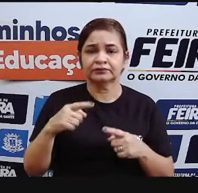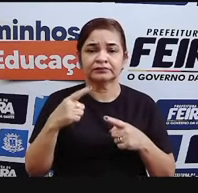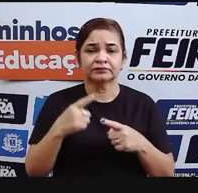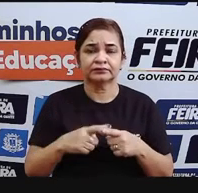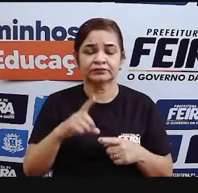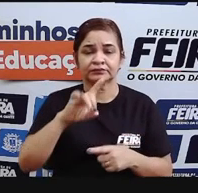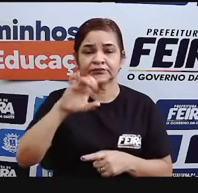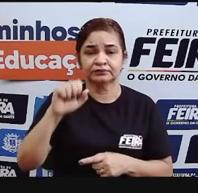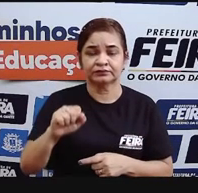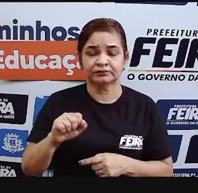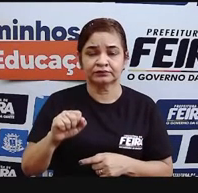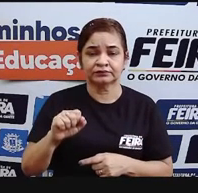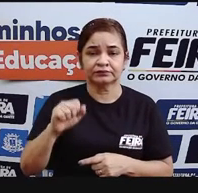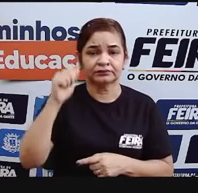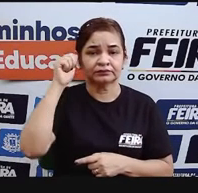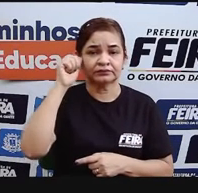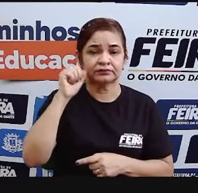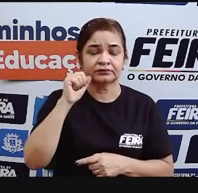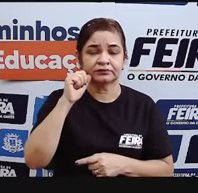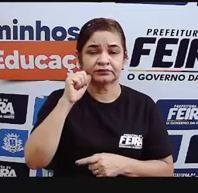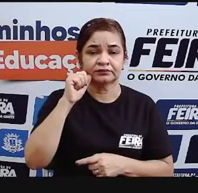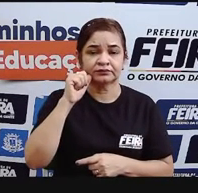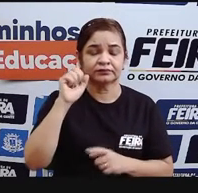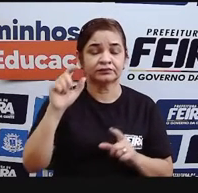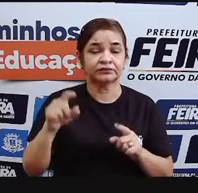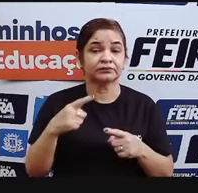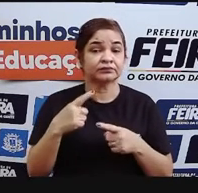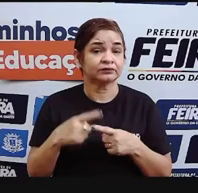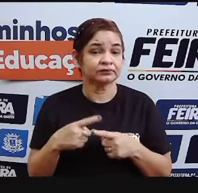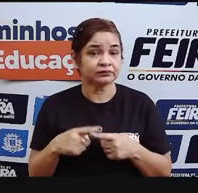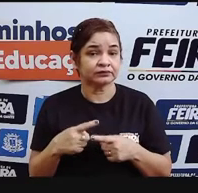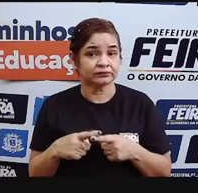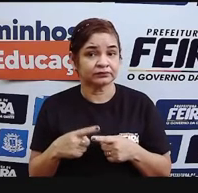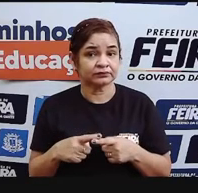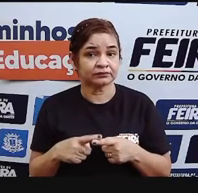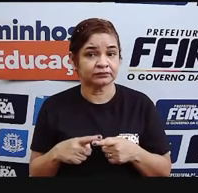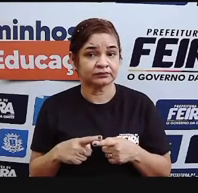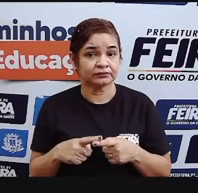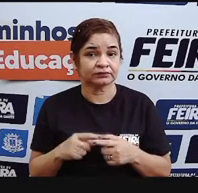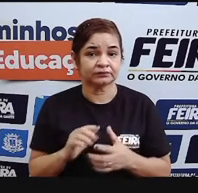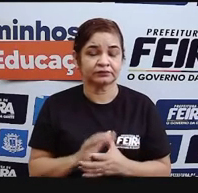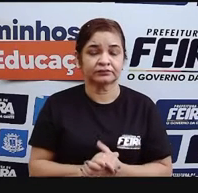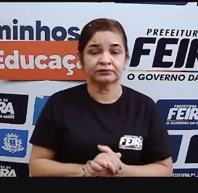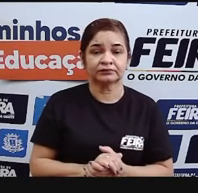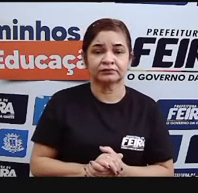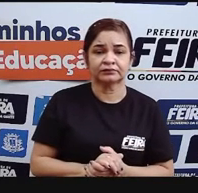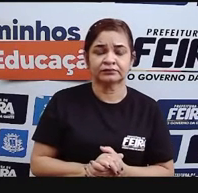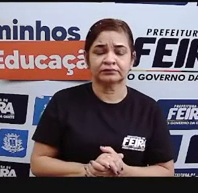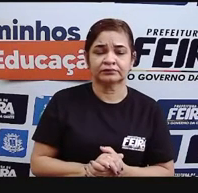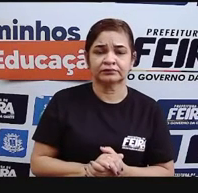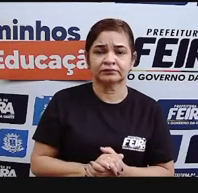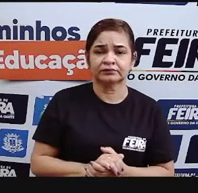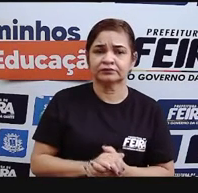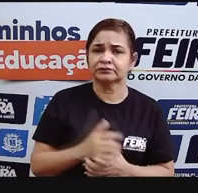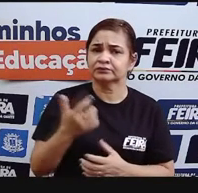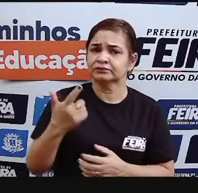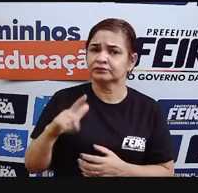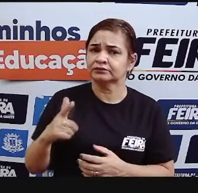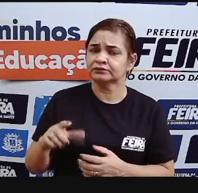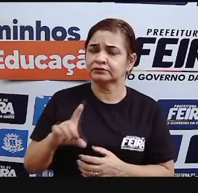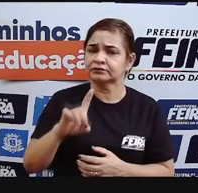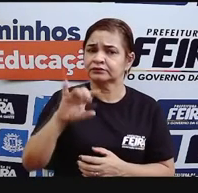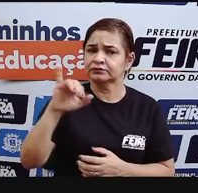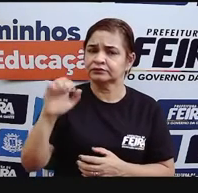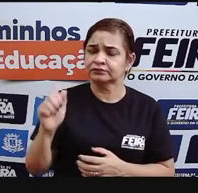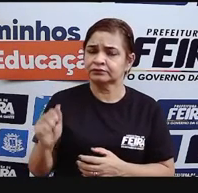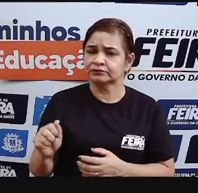Mulheres? Por que que existe um Dia Internacional das Mulheres e não existe um Dia Internacional dos Homens, por